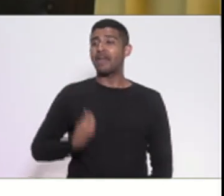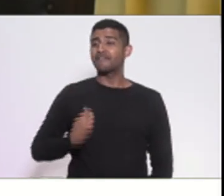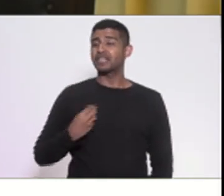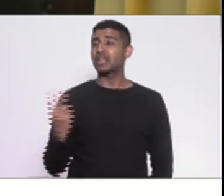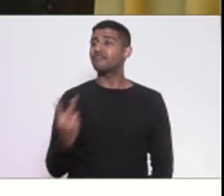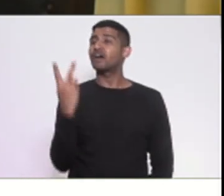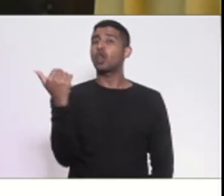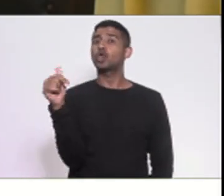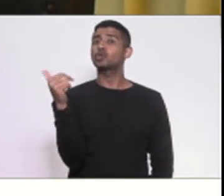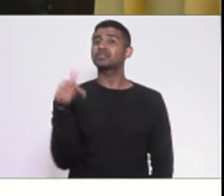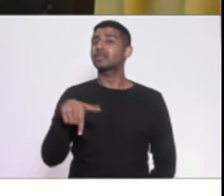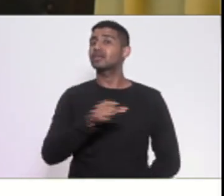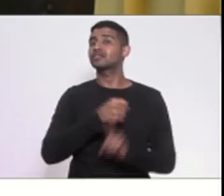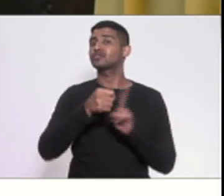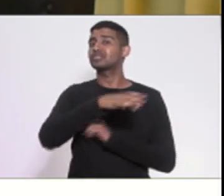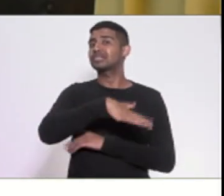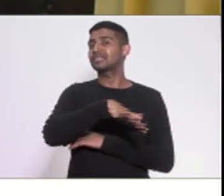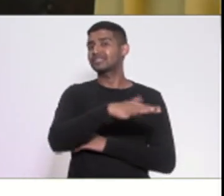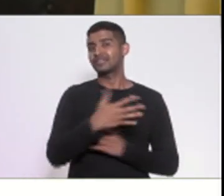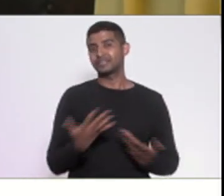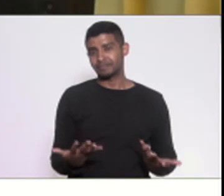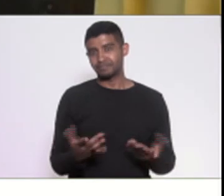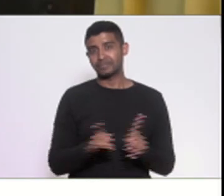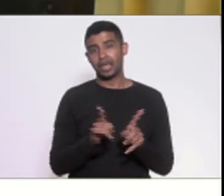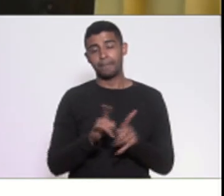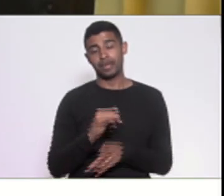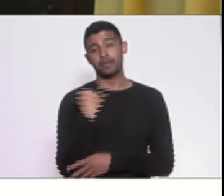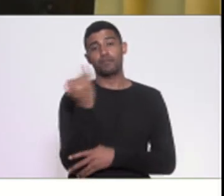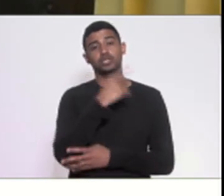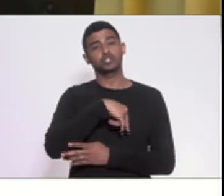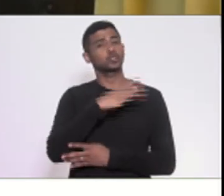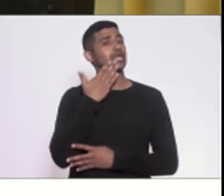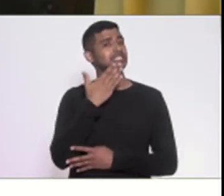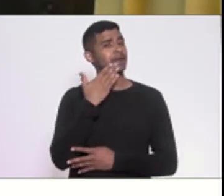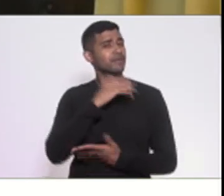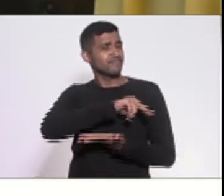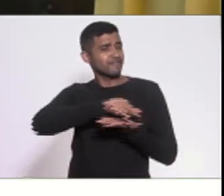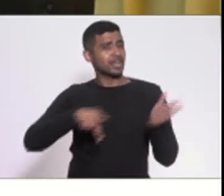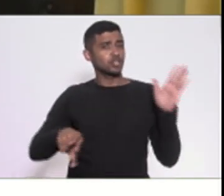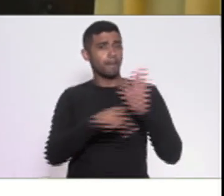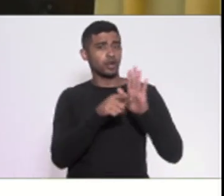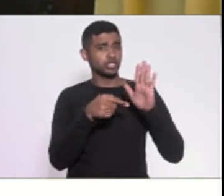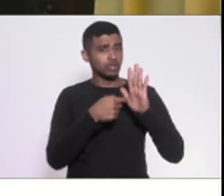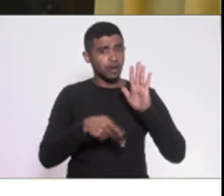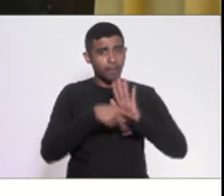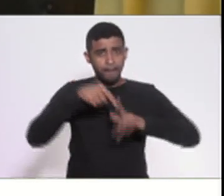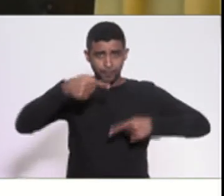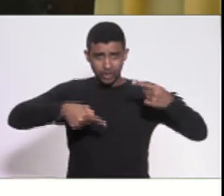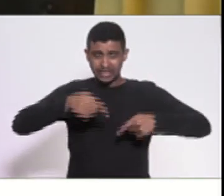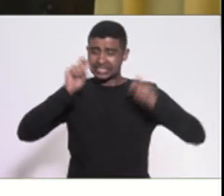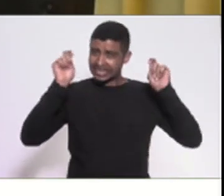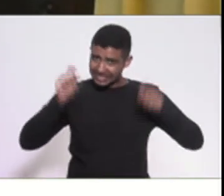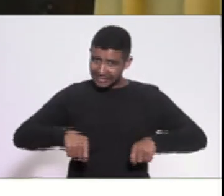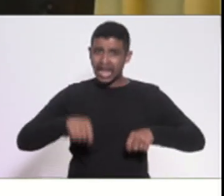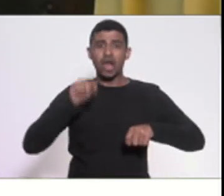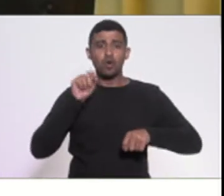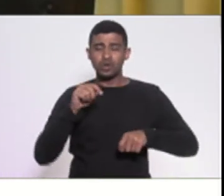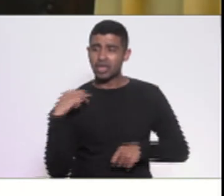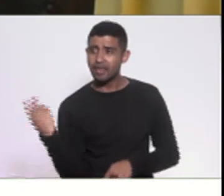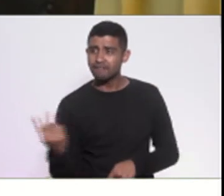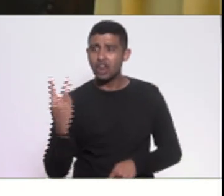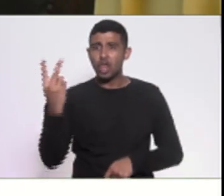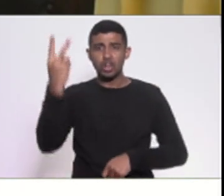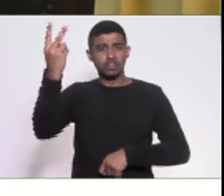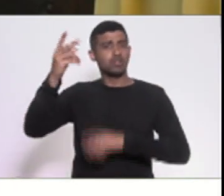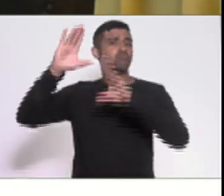desvalorizada em nossa sociedade. E é importante sabermos que determinados projetos políticos podem aprofundar a desvalorização das